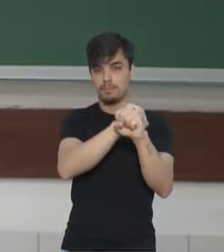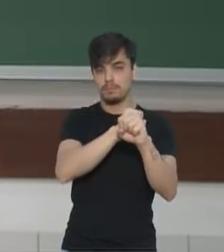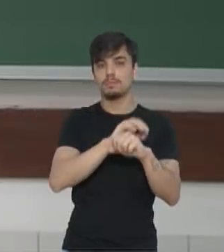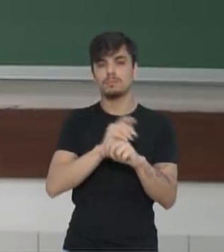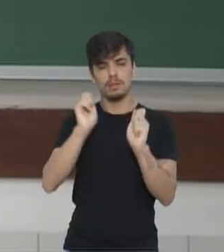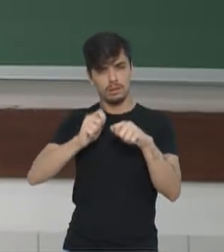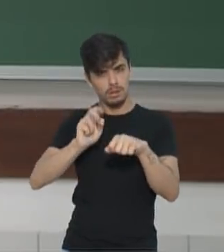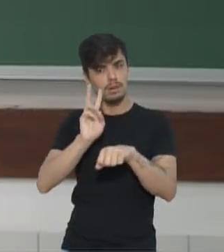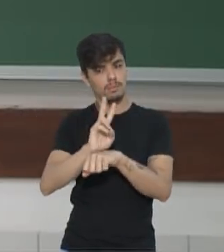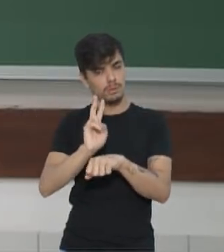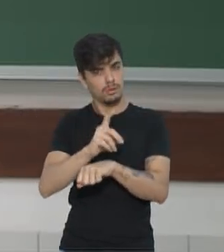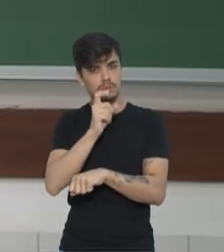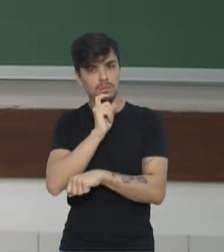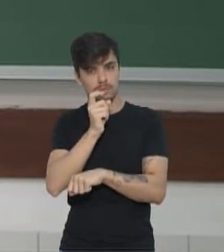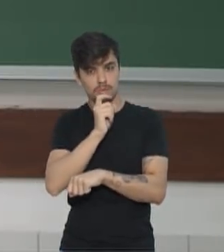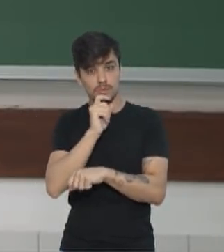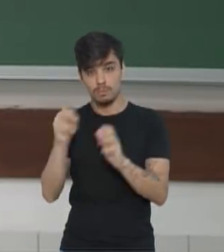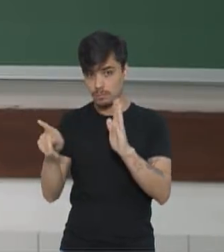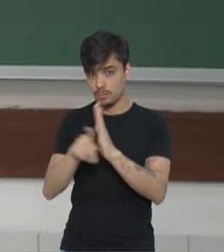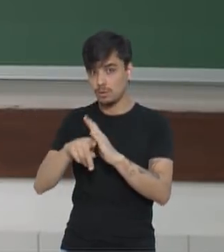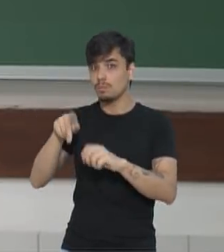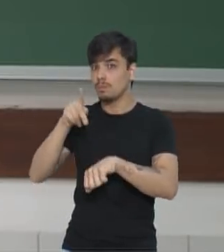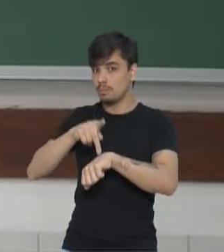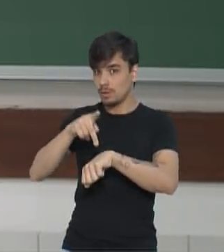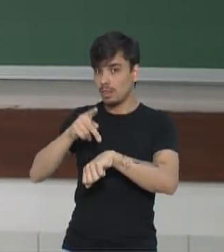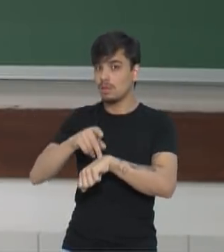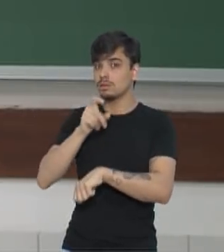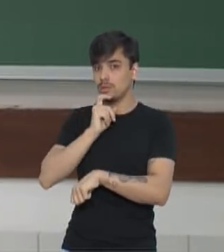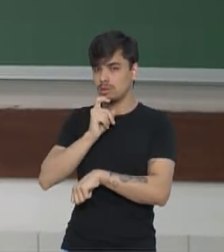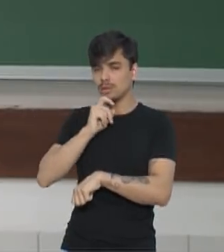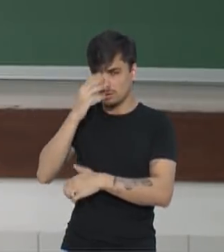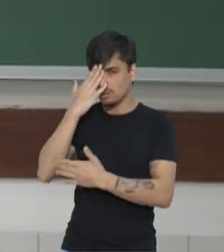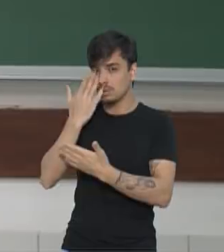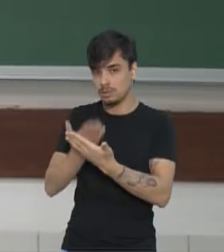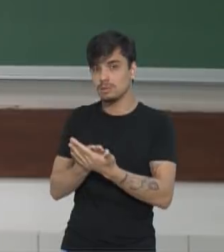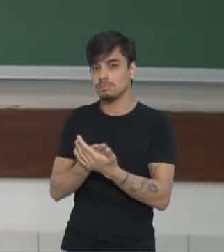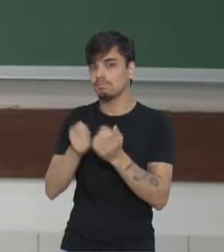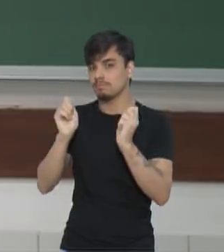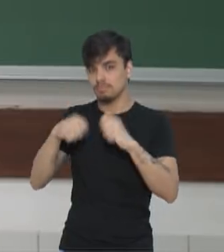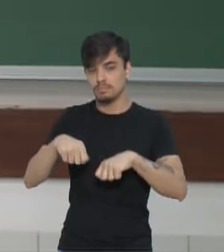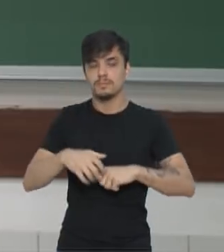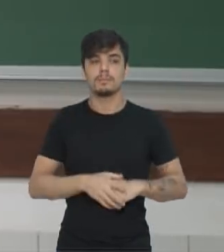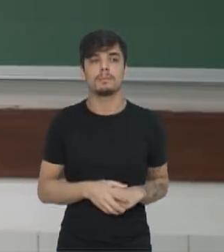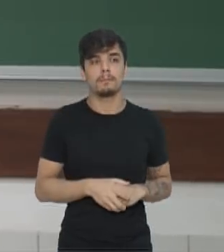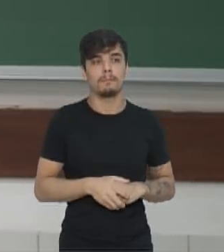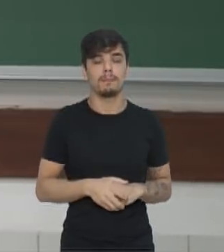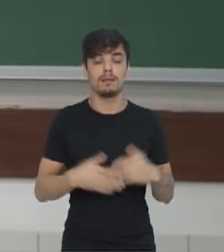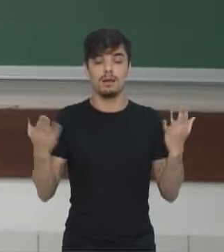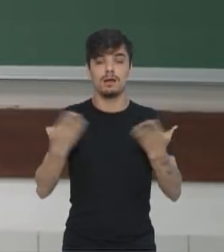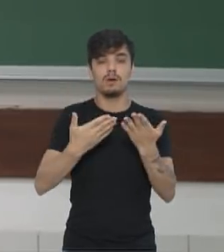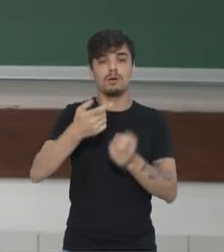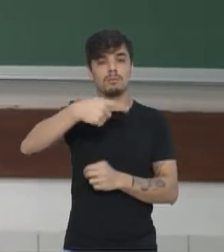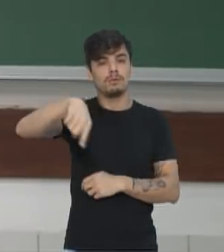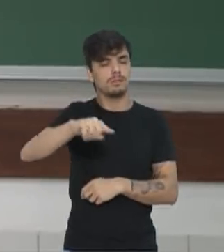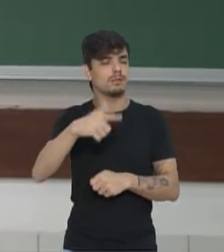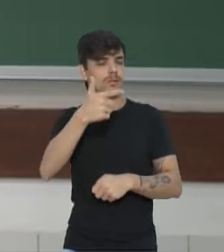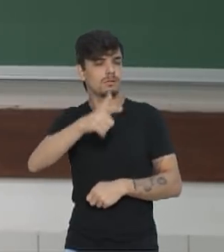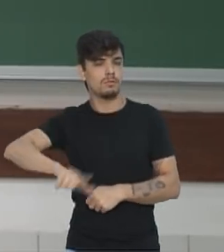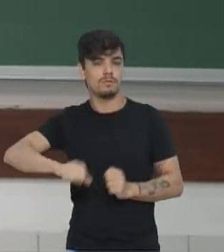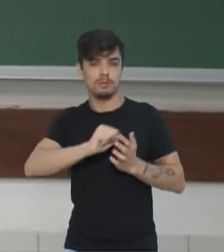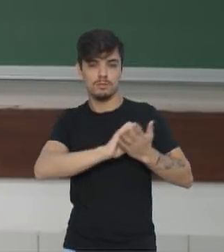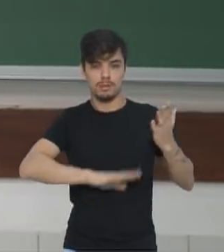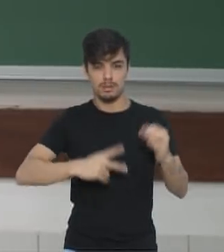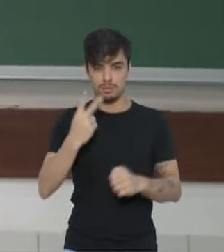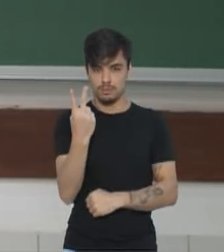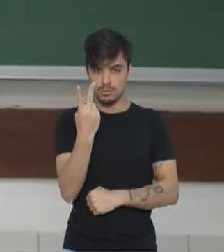do frio com o gelo. Por incrível que pareça, isso é possível. E eu trago para vocês a atividade de número 2,